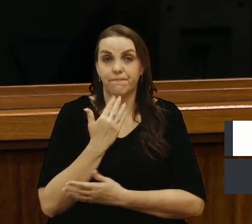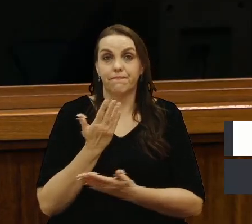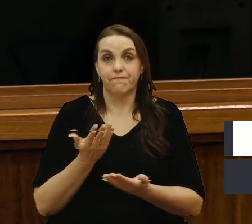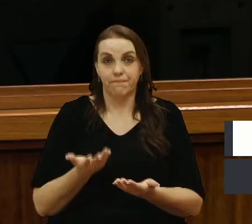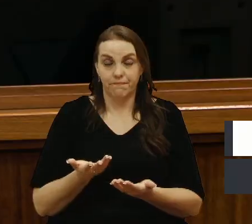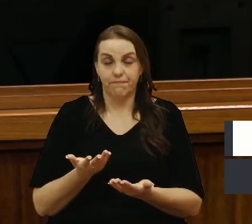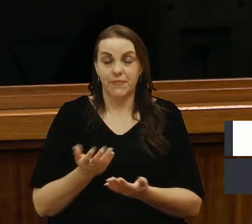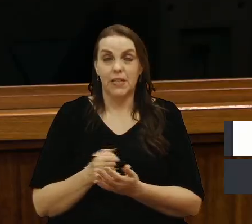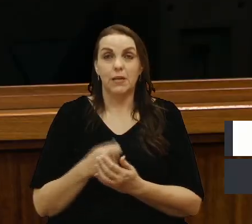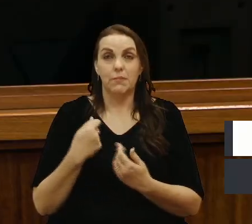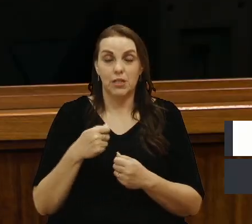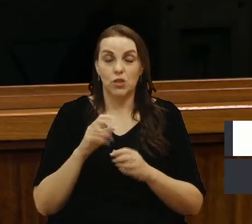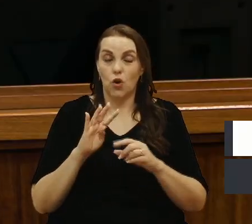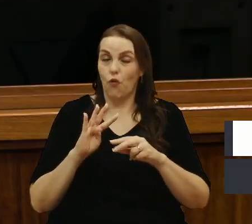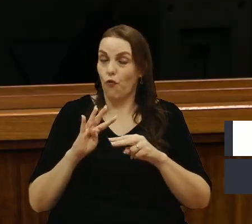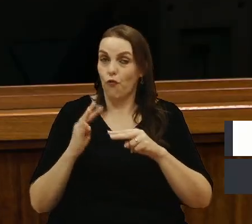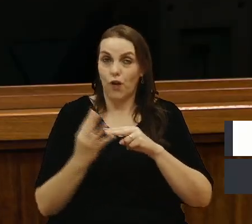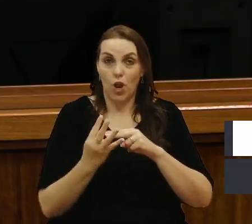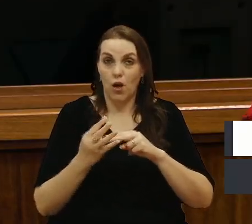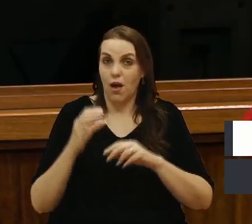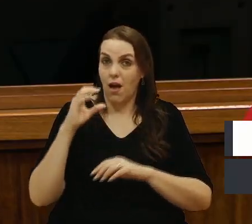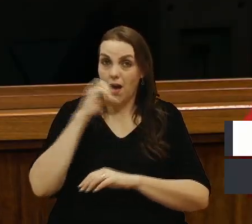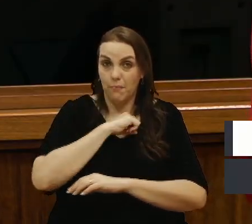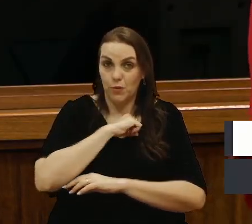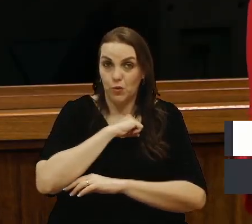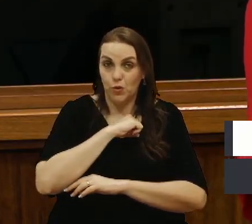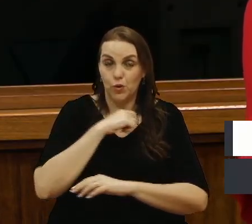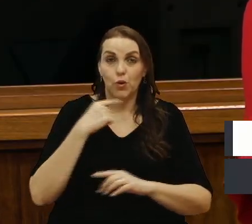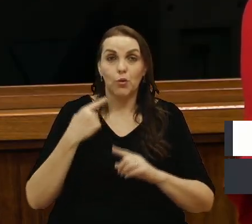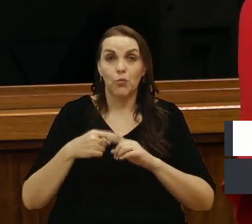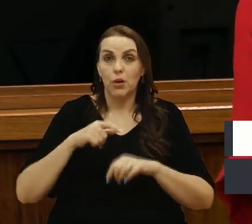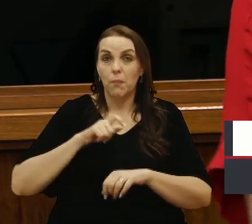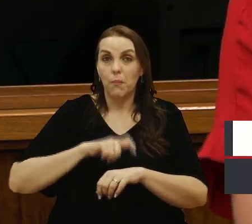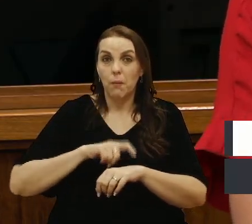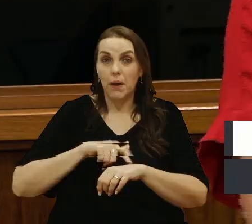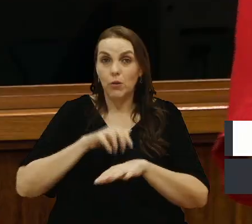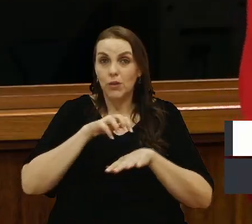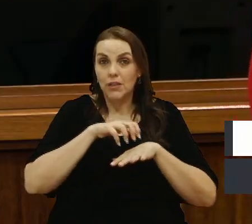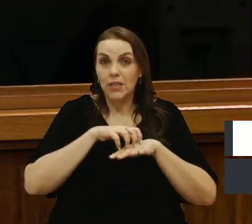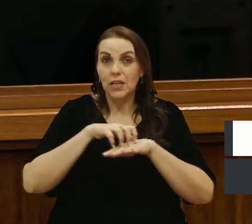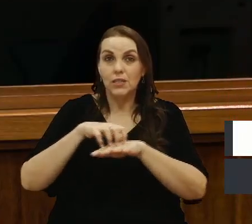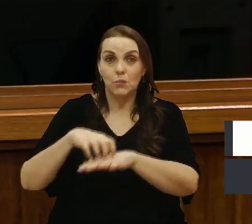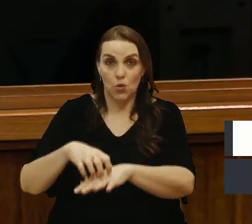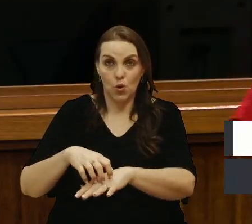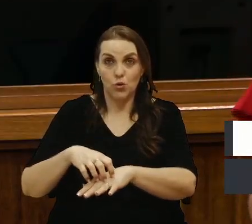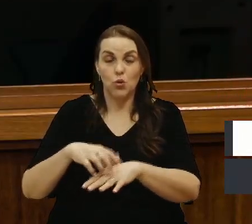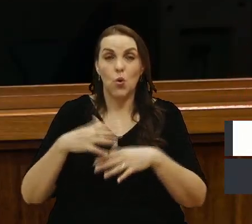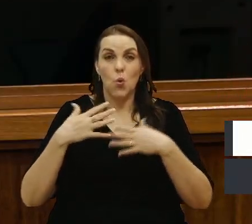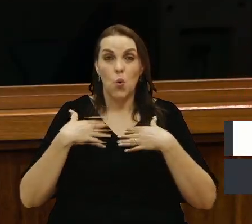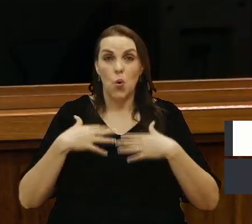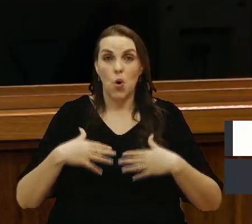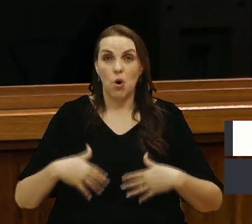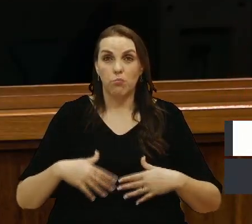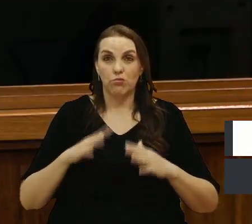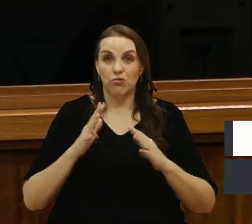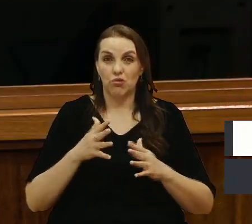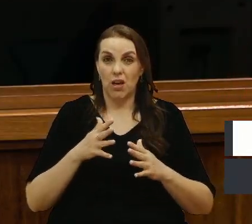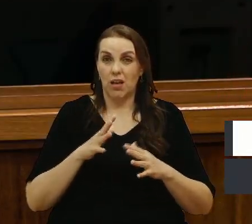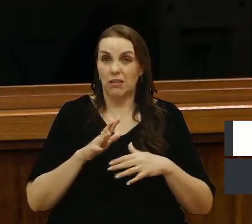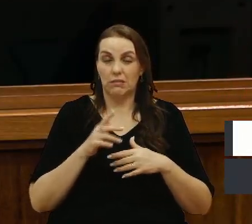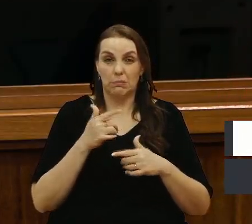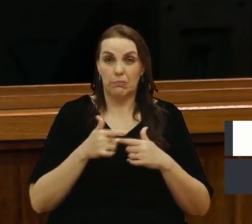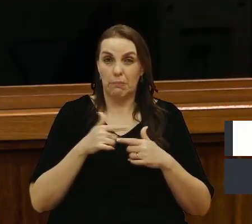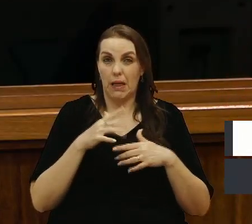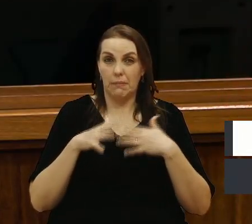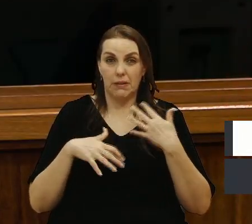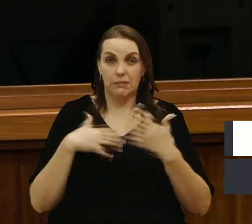teve que fazer um velório rápido, porque quando estava sendo transportada, o corpo já estava dando problema, teve